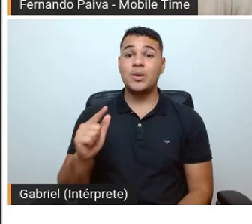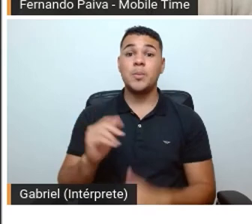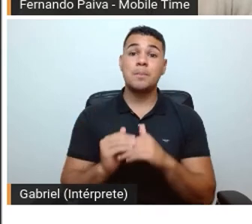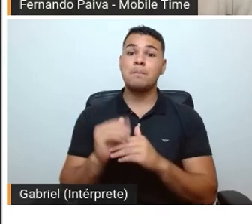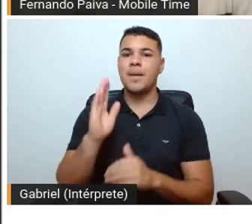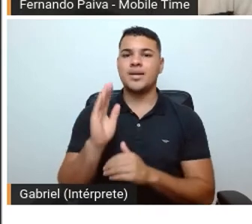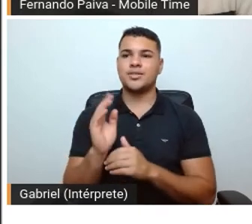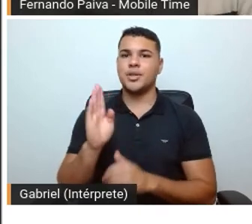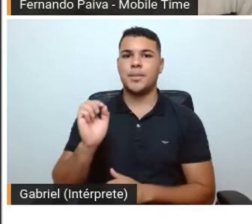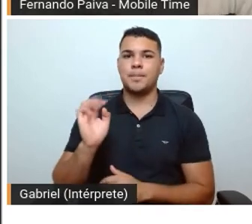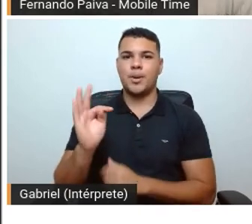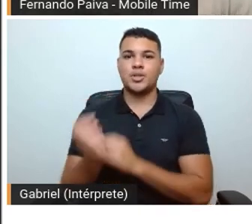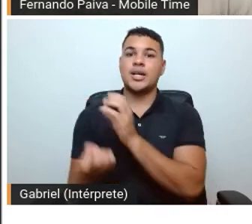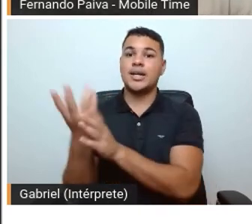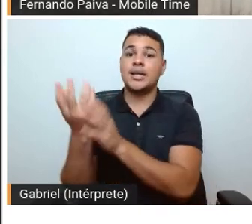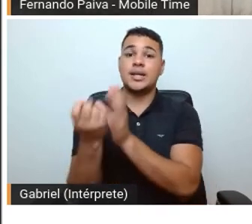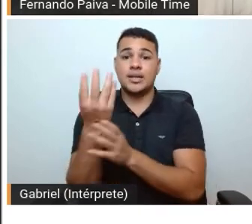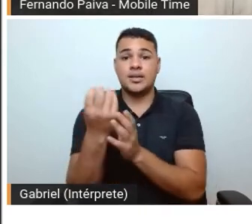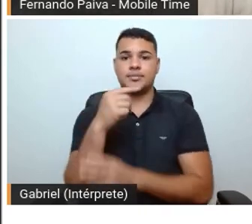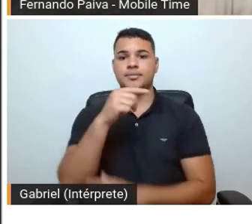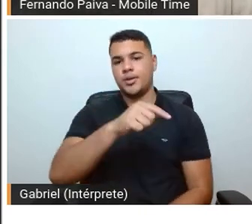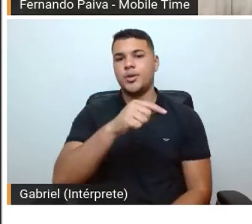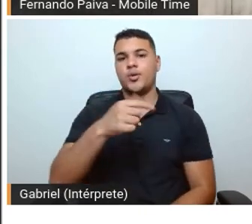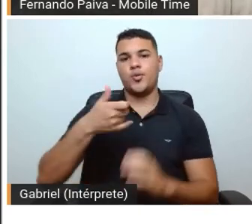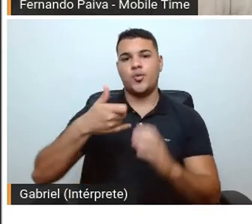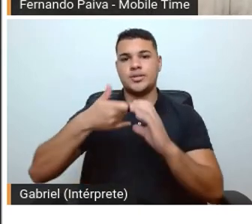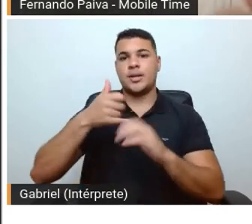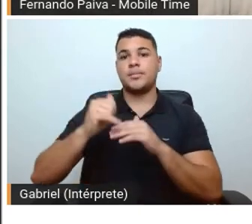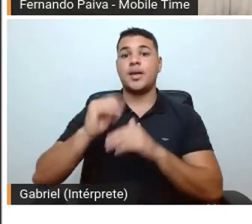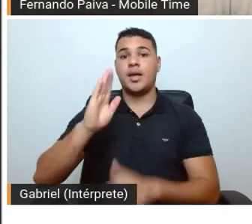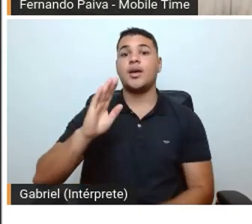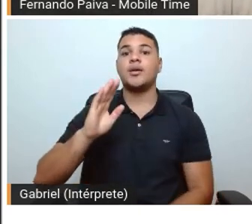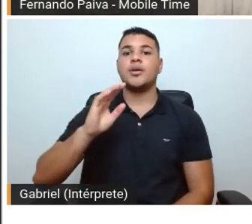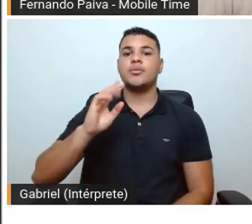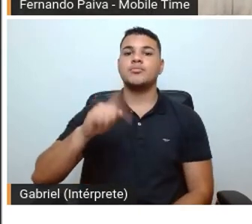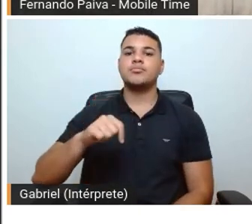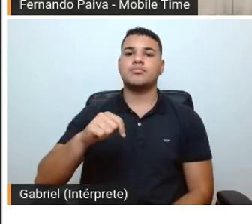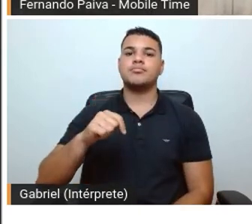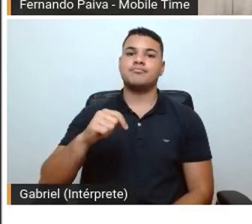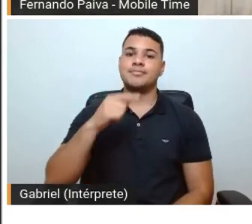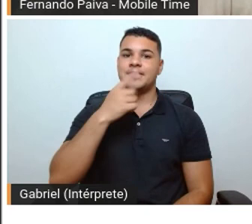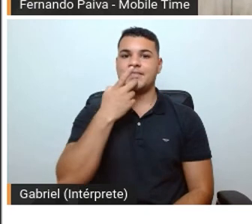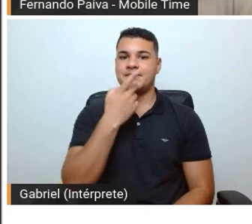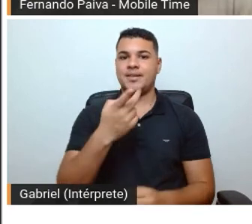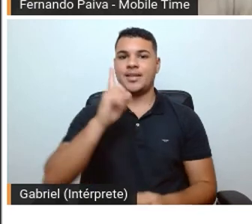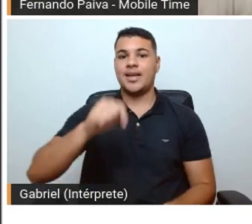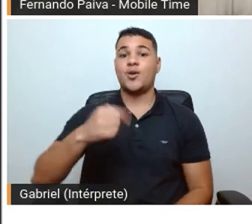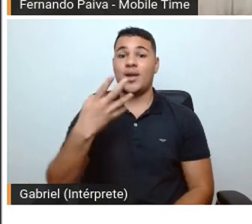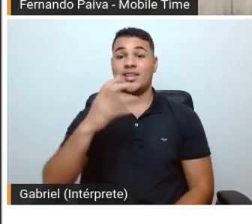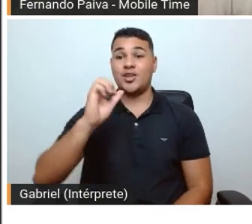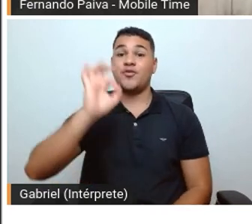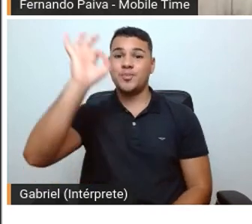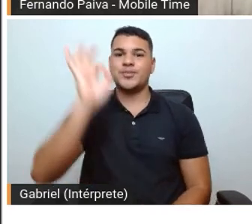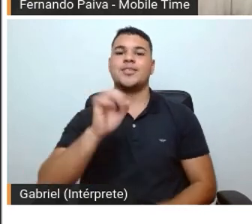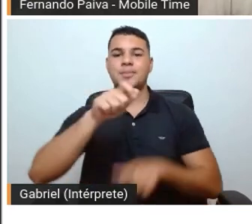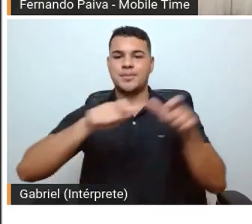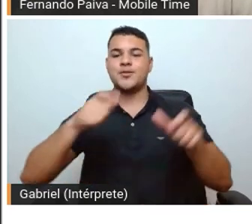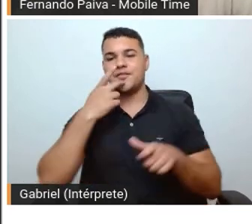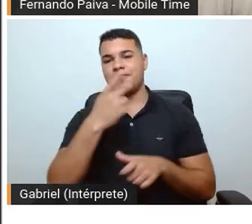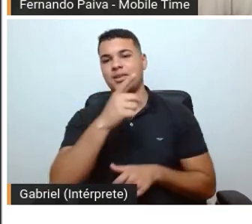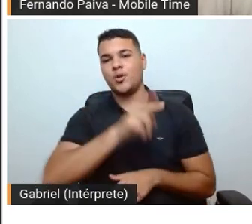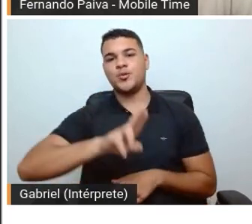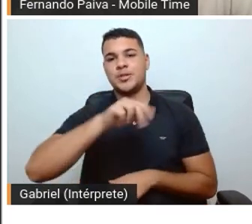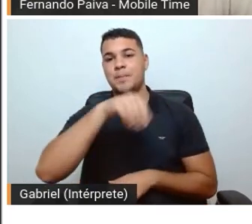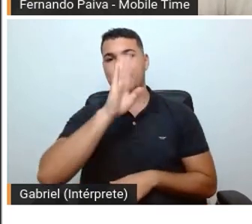pela sua empresa e operação WhatsApp lidera 49 por cento dos respondentes dizem que é lá que ele tem maioria dos votos e site na web que me segundo lugar